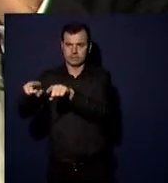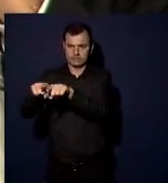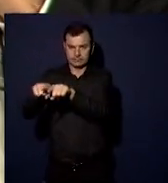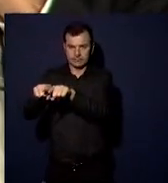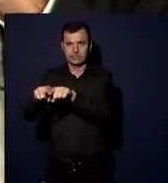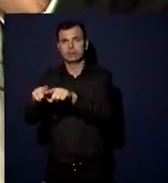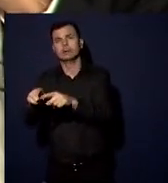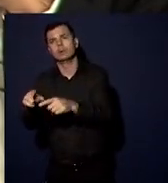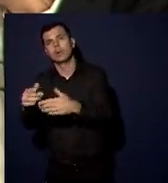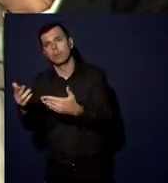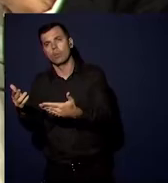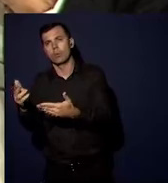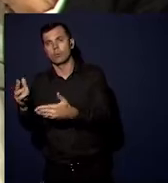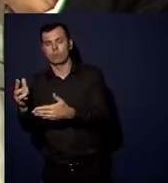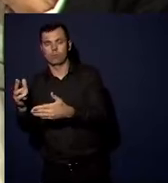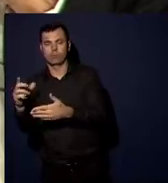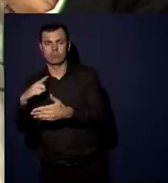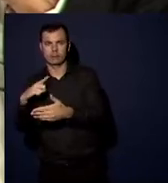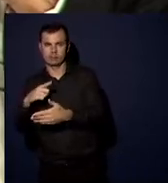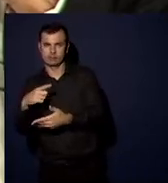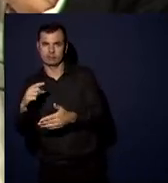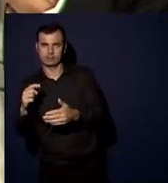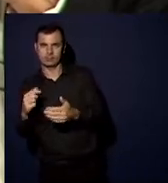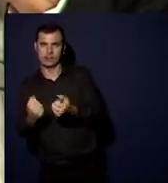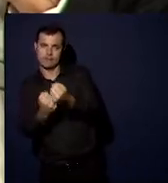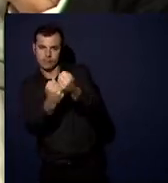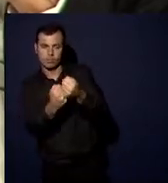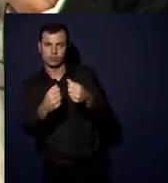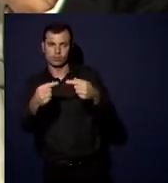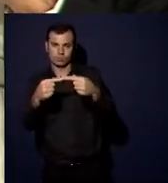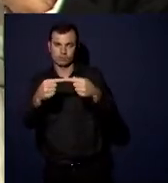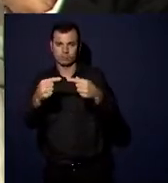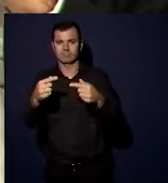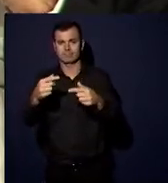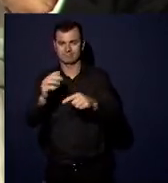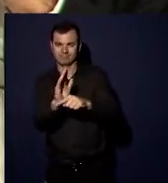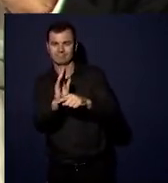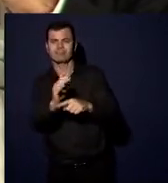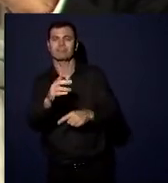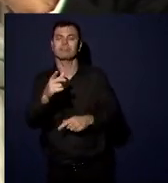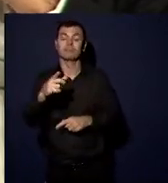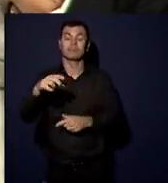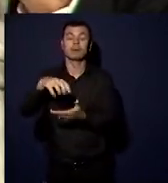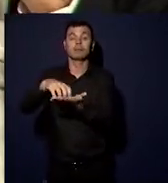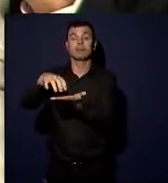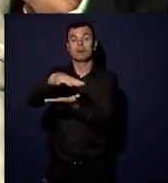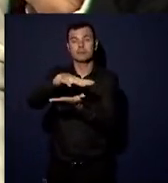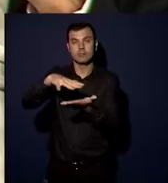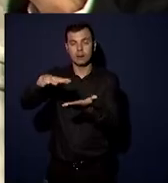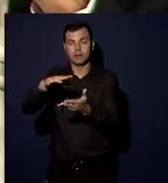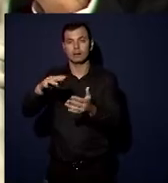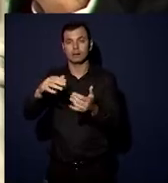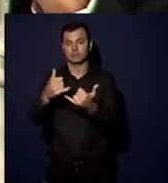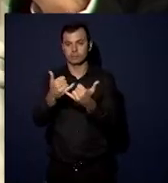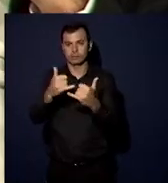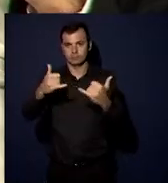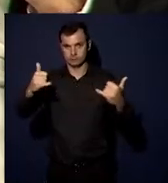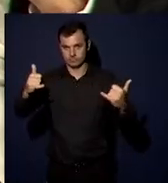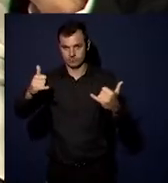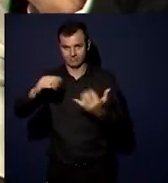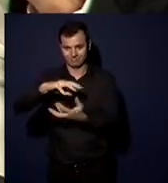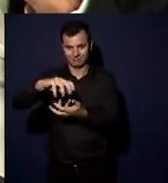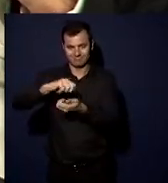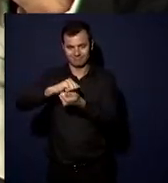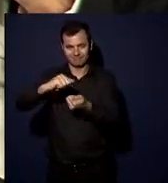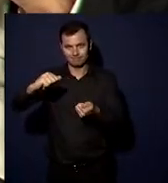acionistas também de modo geral temos uma nessa área específica de energia renovável uma